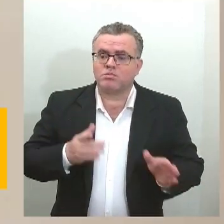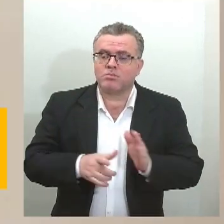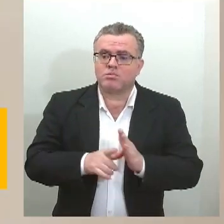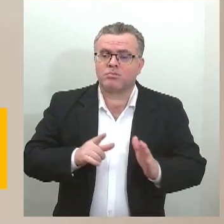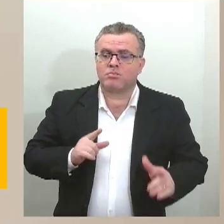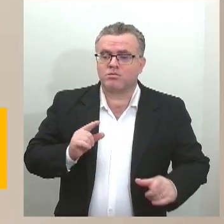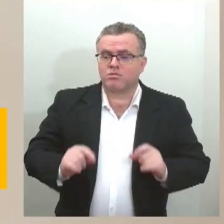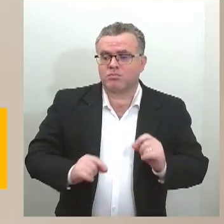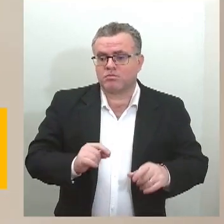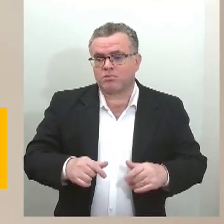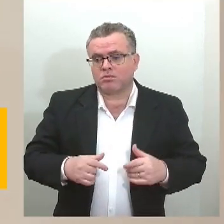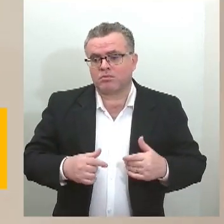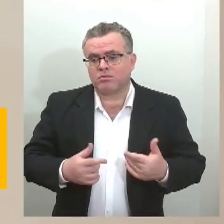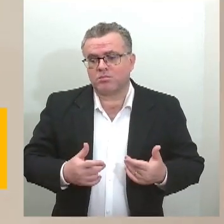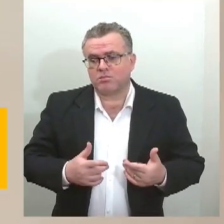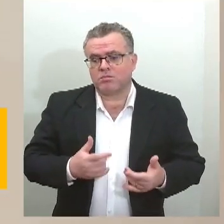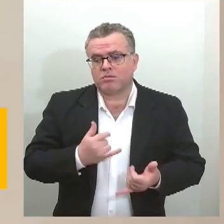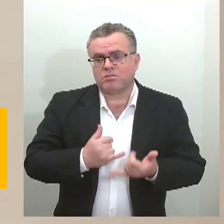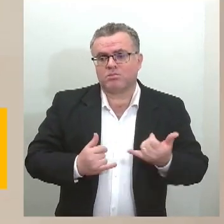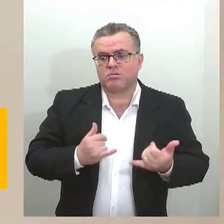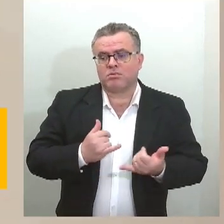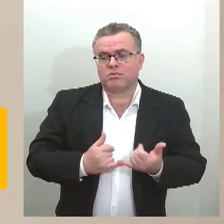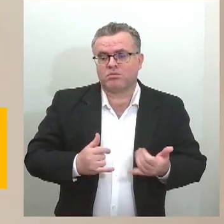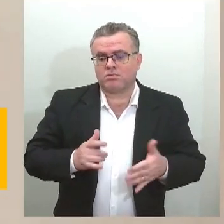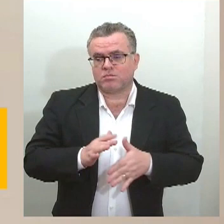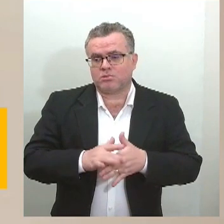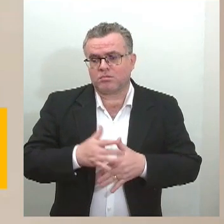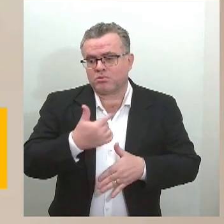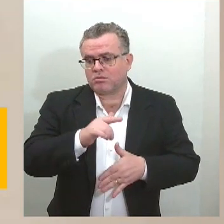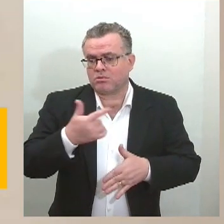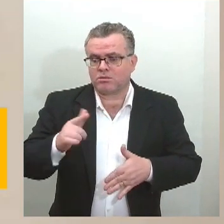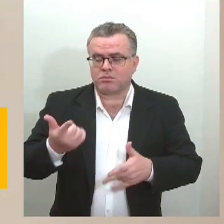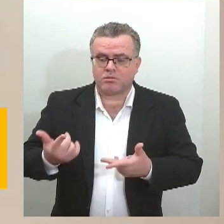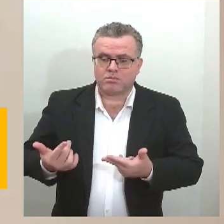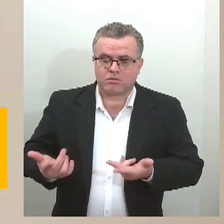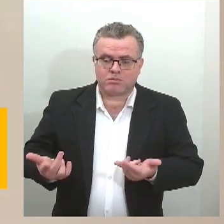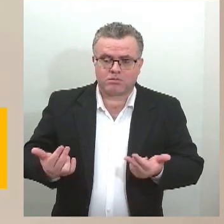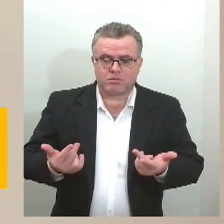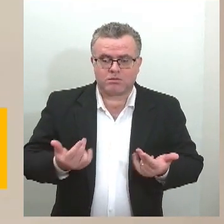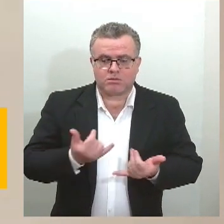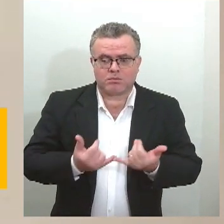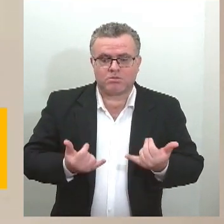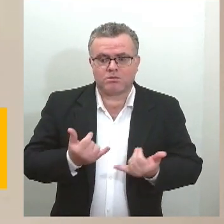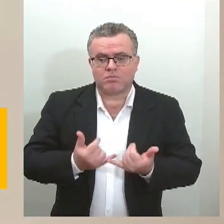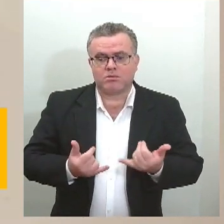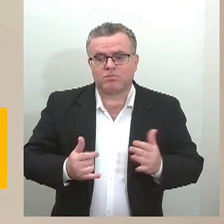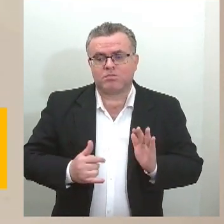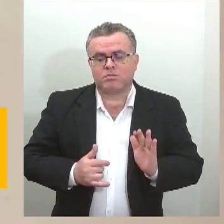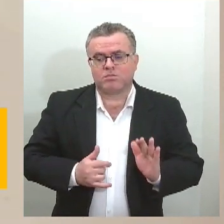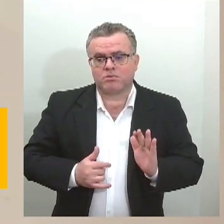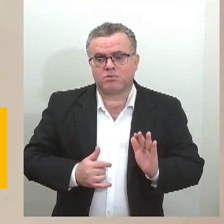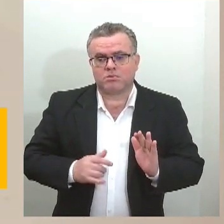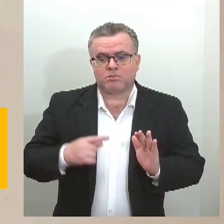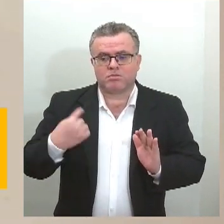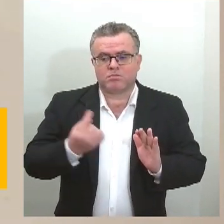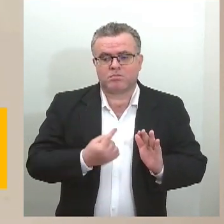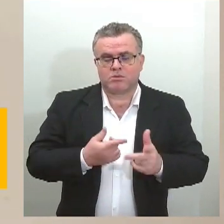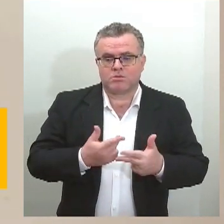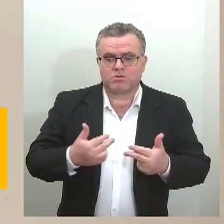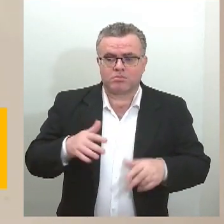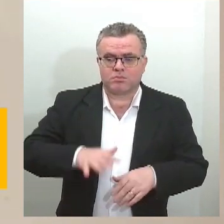se parece com muitas outras patologias. Mas a gente pode falar de sintomas mais gerais. Algumas pessoas